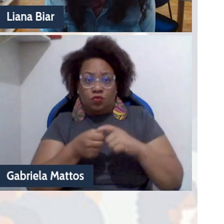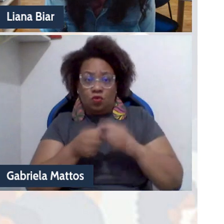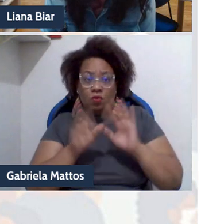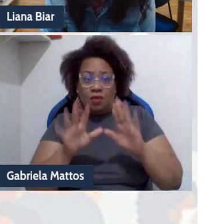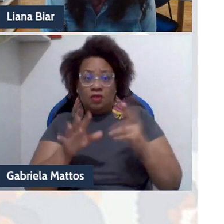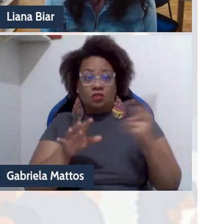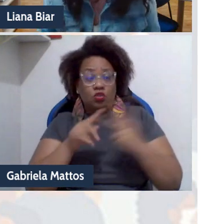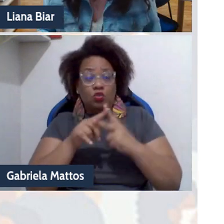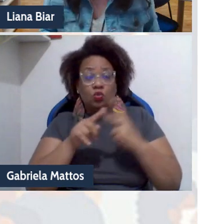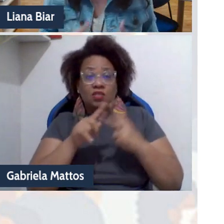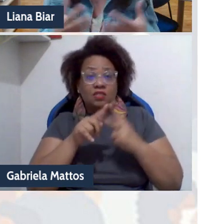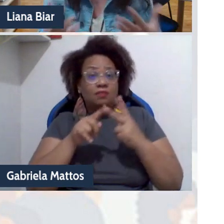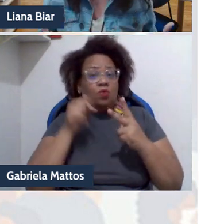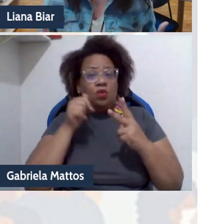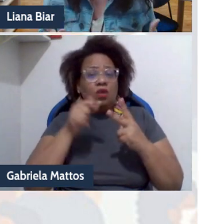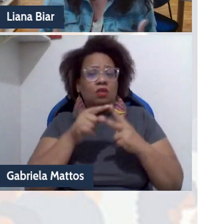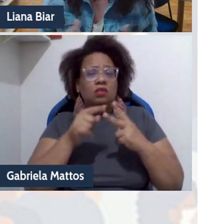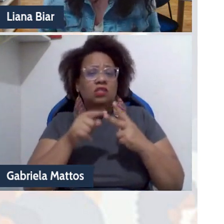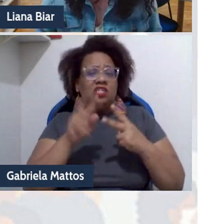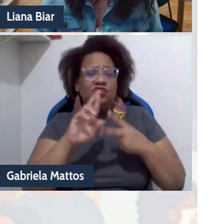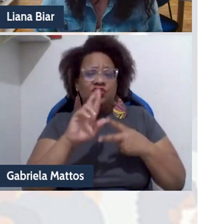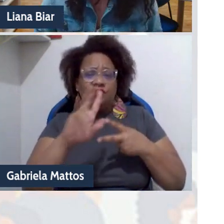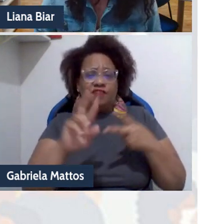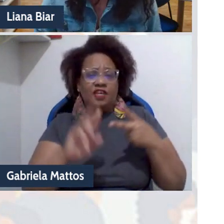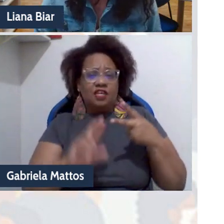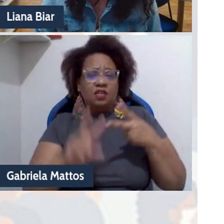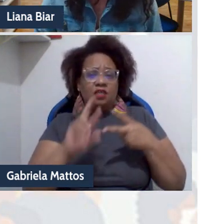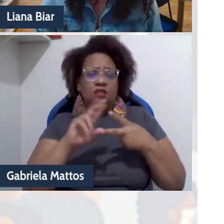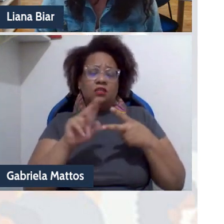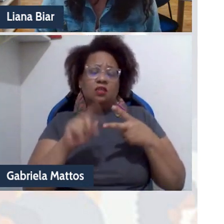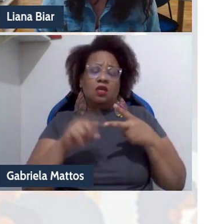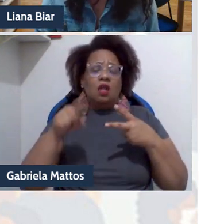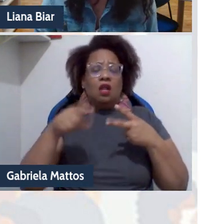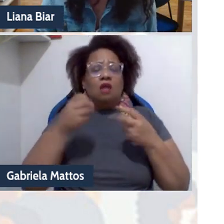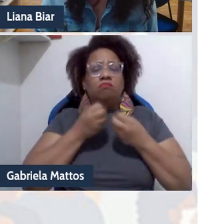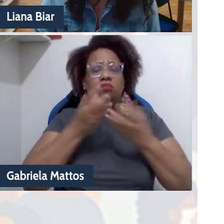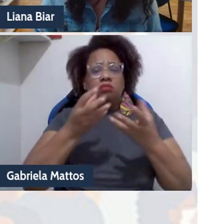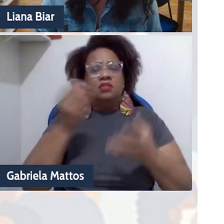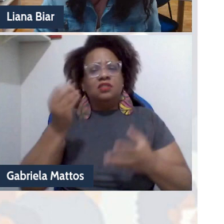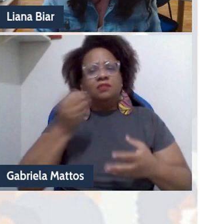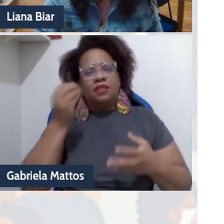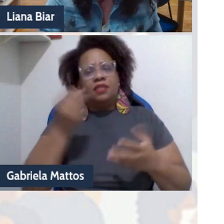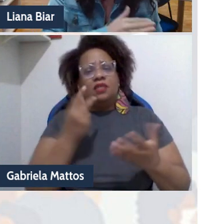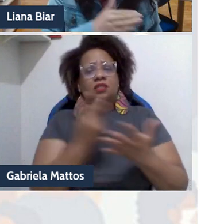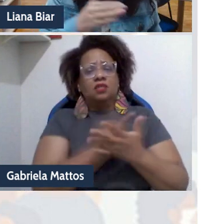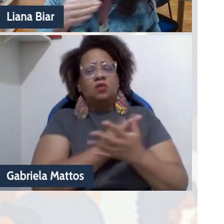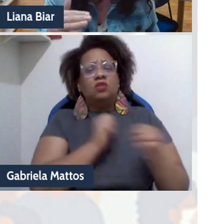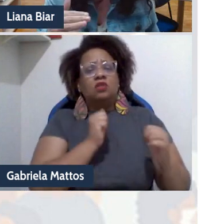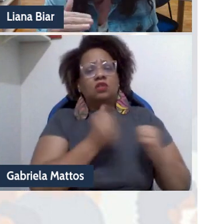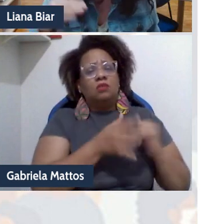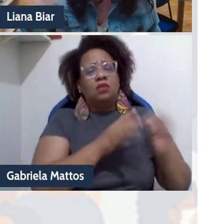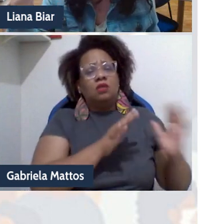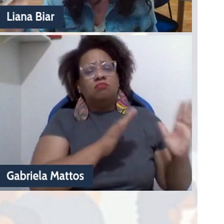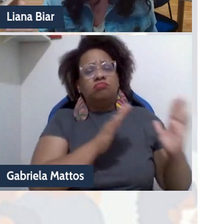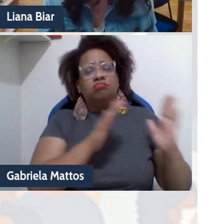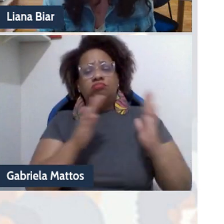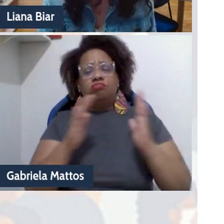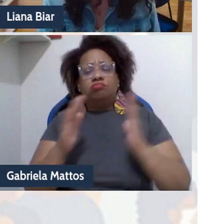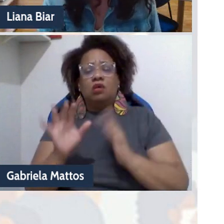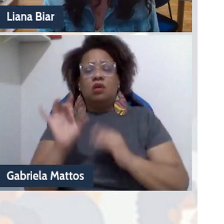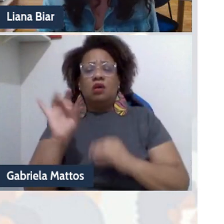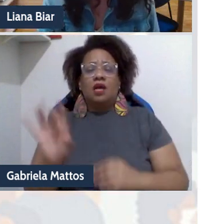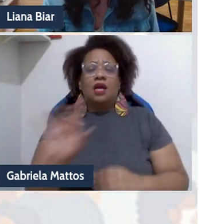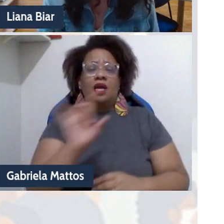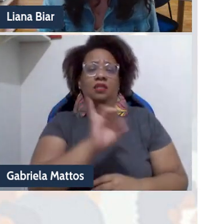razões diferentes, elas conformam essa experiência, né, de passar pela pandemia numa trajetória individual de superação